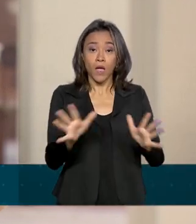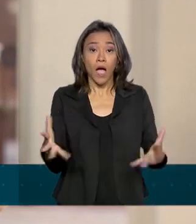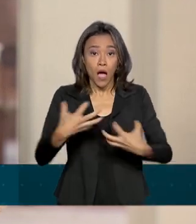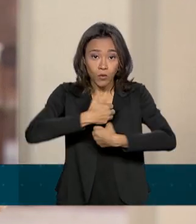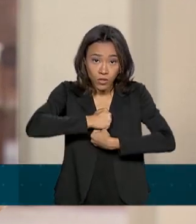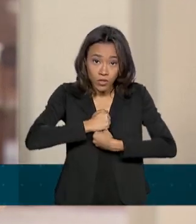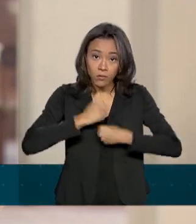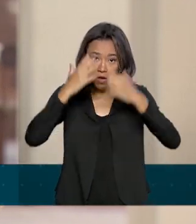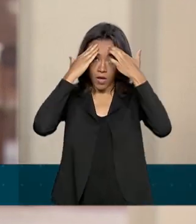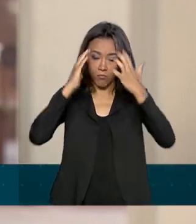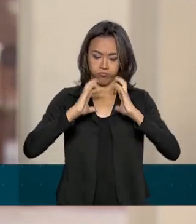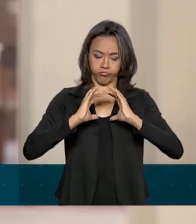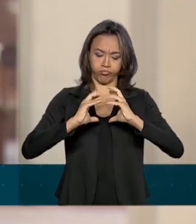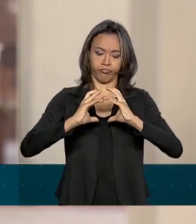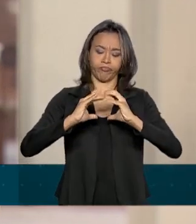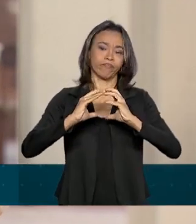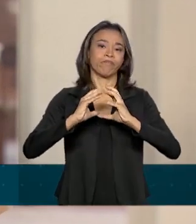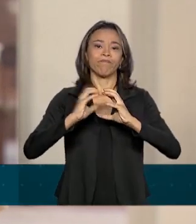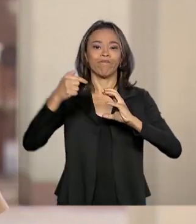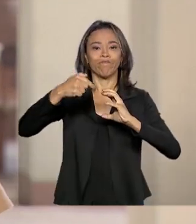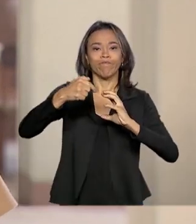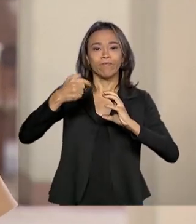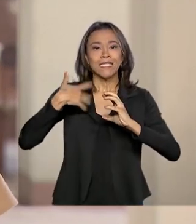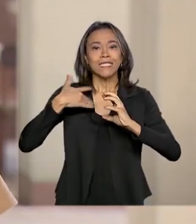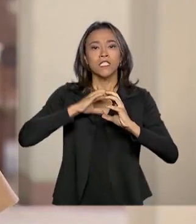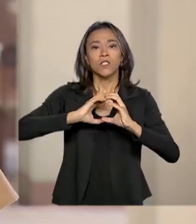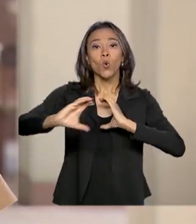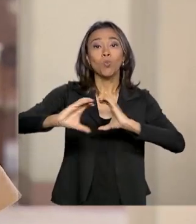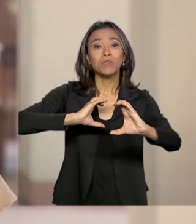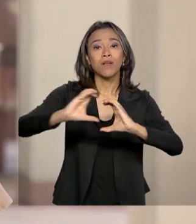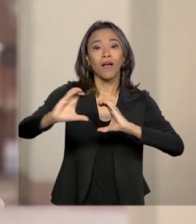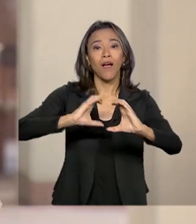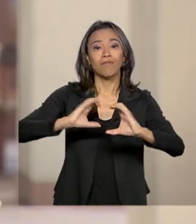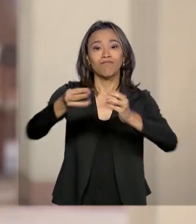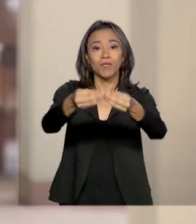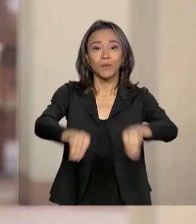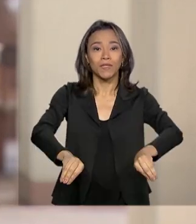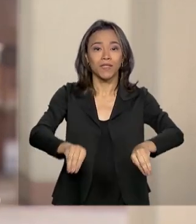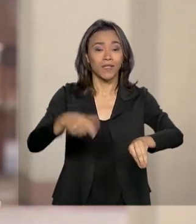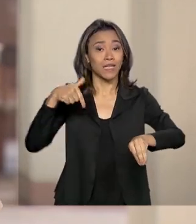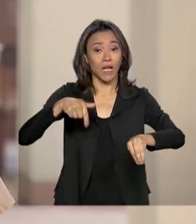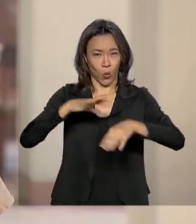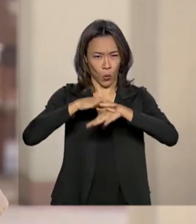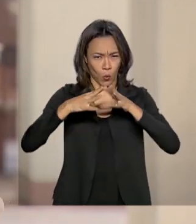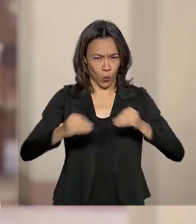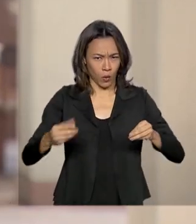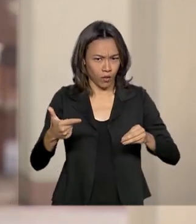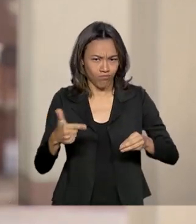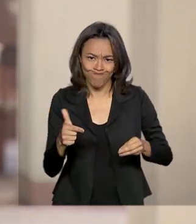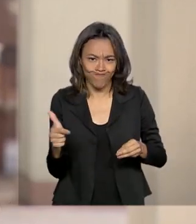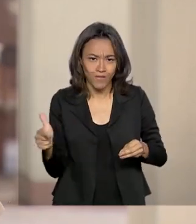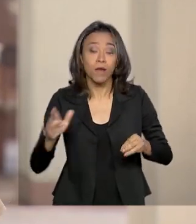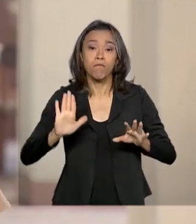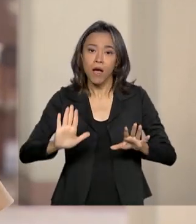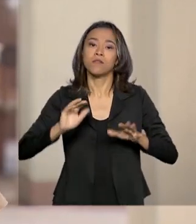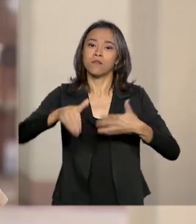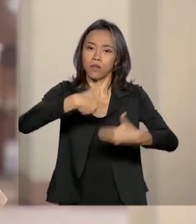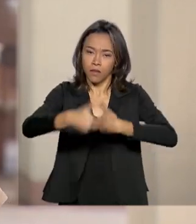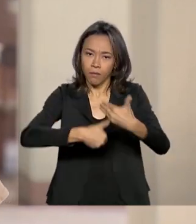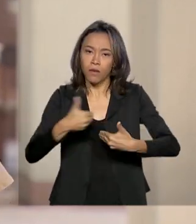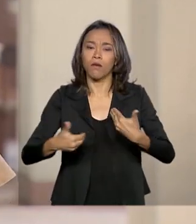neurológica que afeta a capacidade da pessoa de se comunicar. O transtorno não tem cura, mas tratamentos médicos e